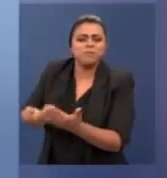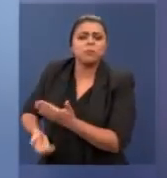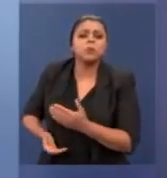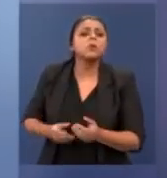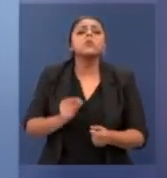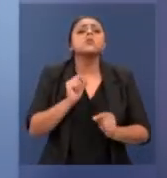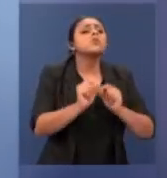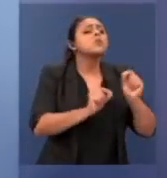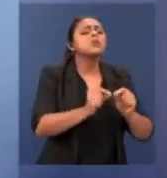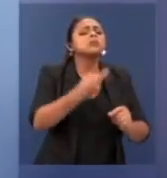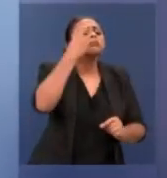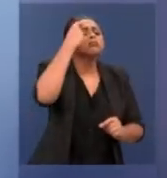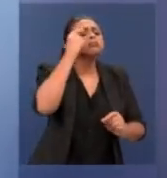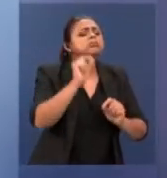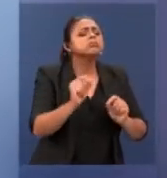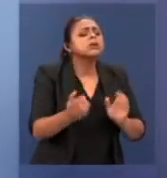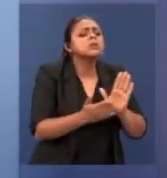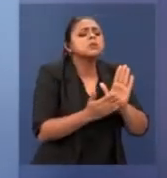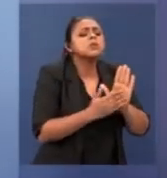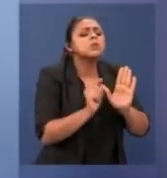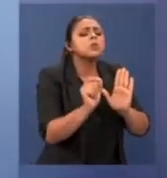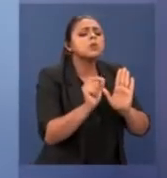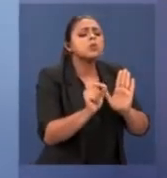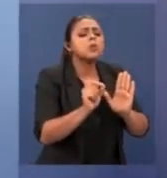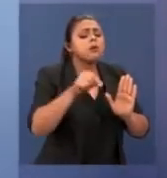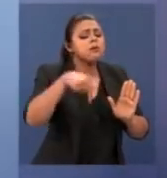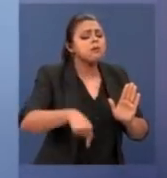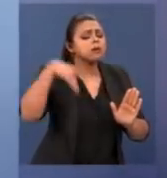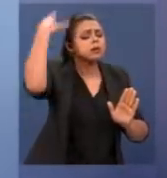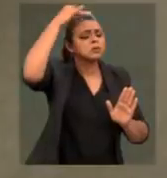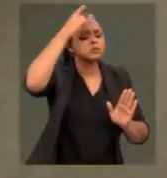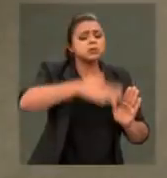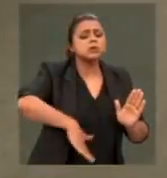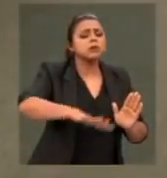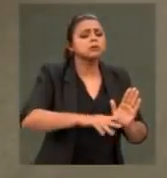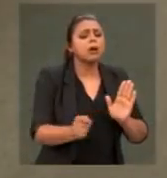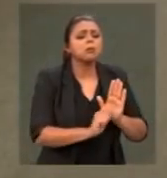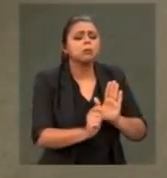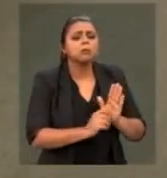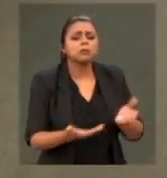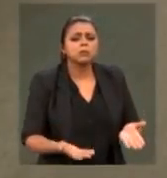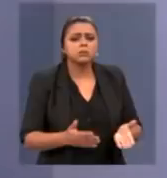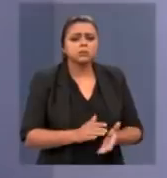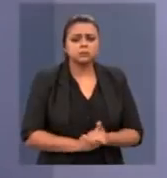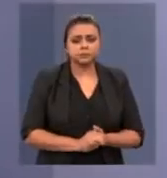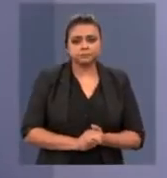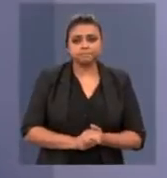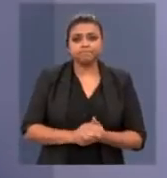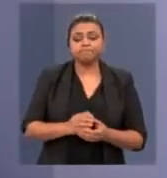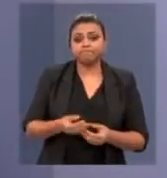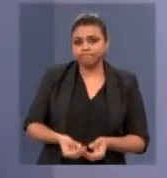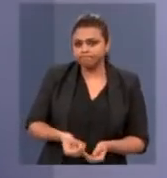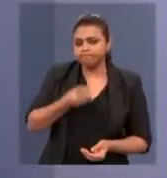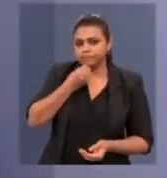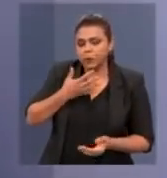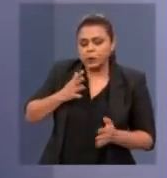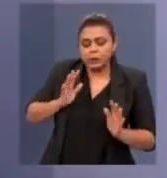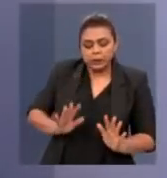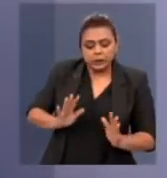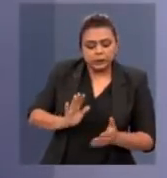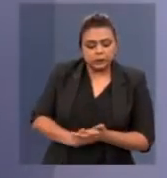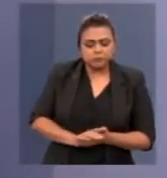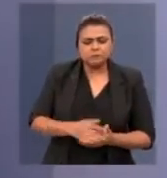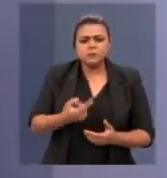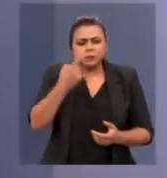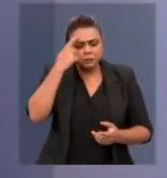que o senhor propõe para o estado do espírito santo nesta área obrigado bom é quando